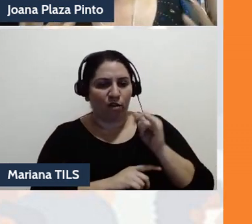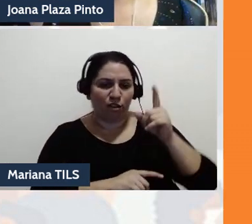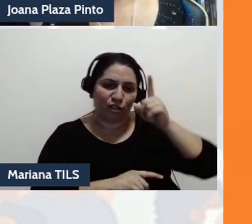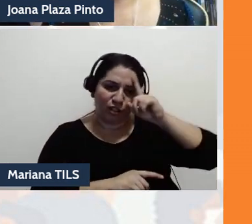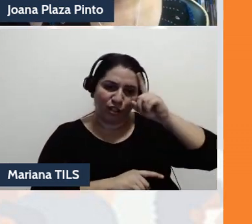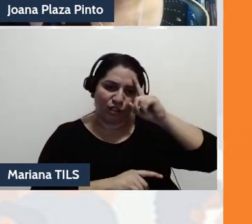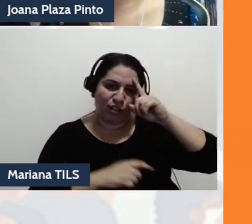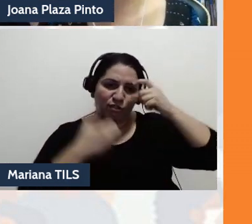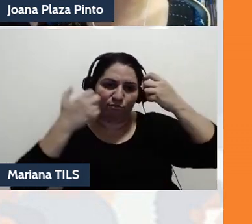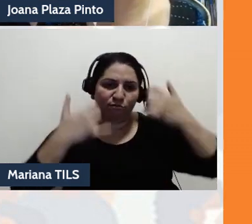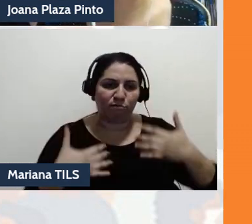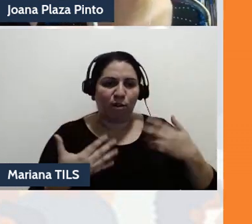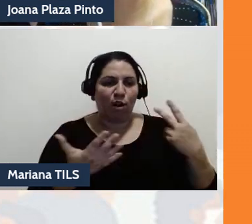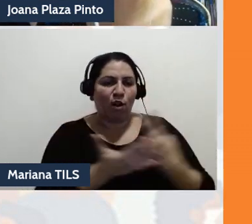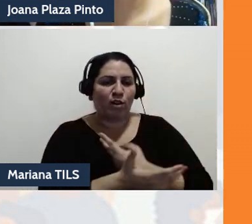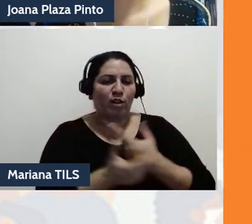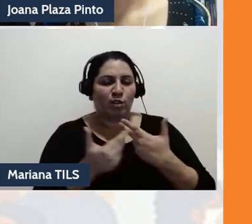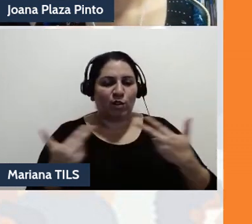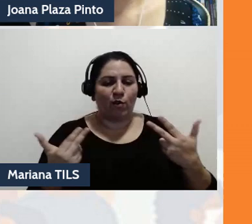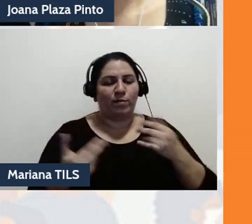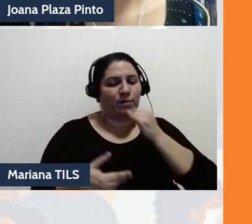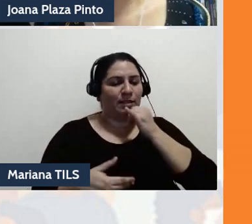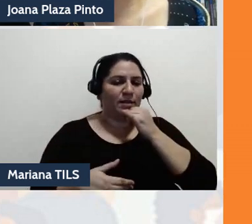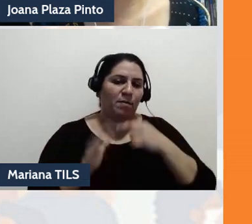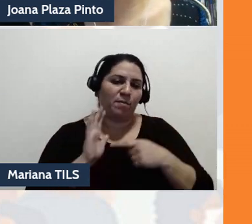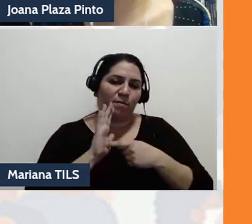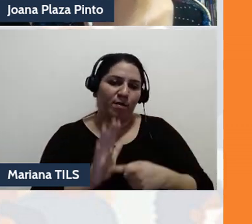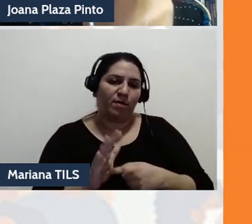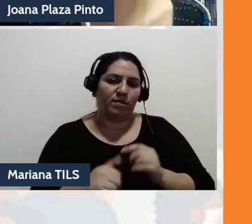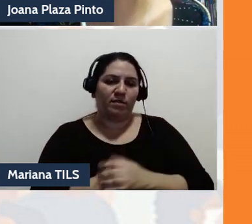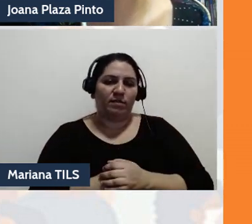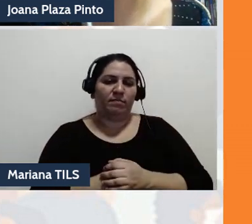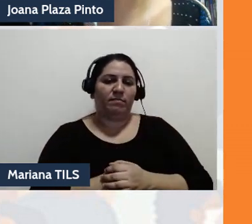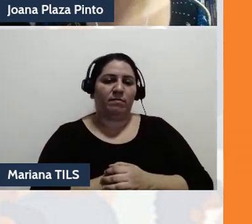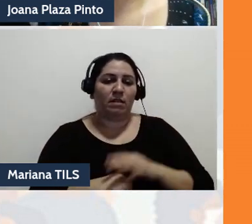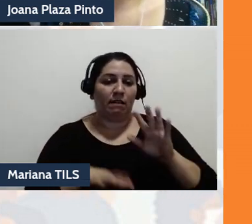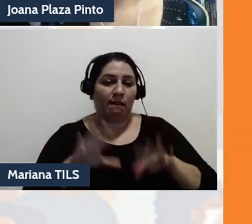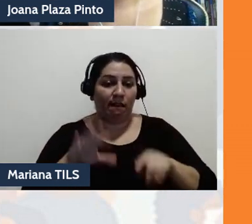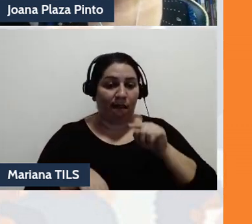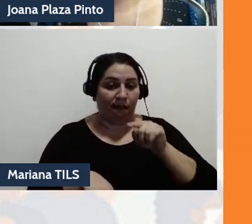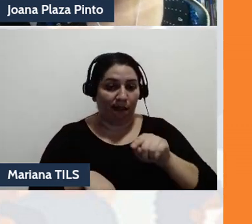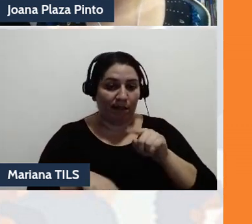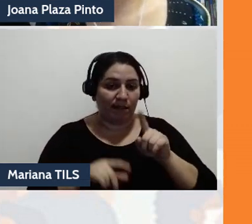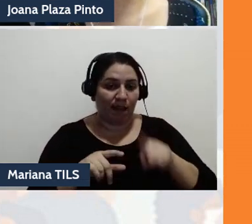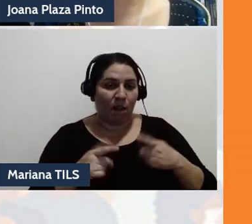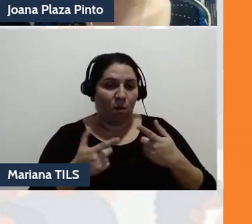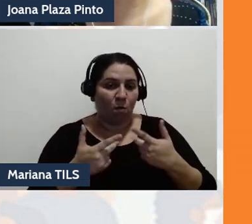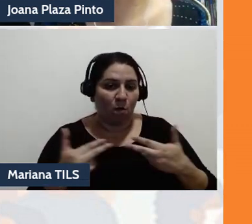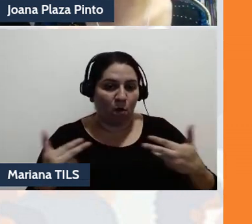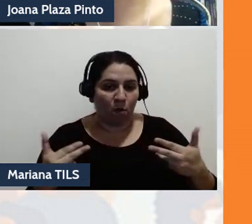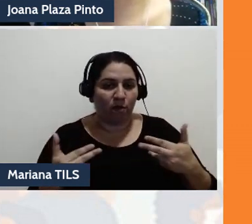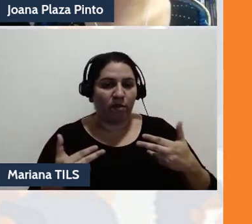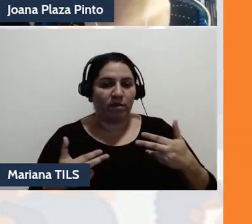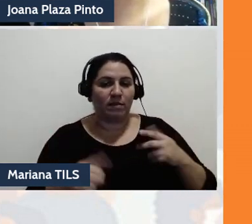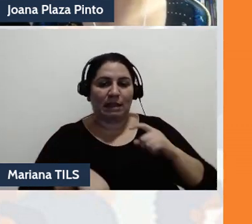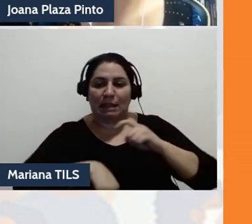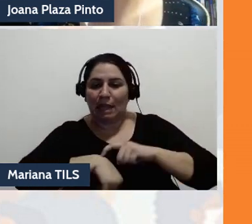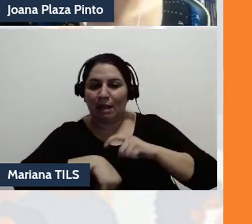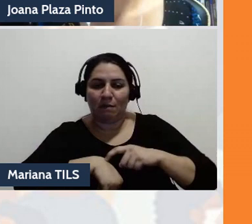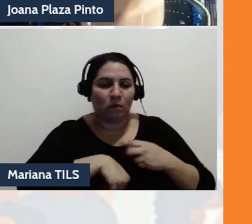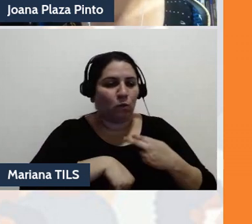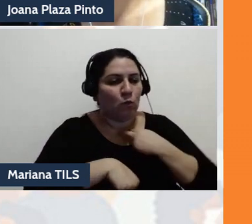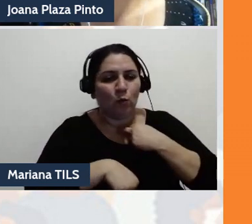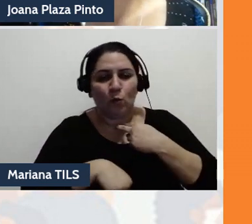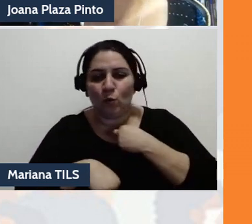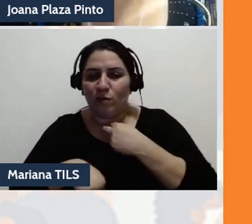gente tem algumas coisas do tipo, esse tipo de atividade, ela é um excesso naquele cotidiano, ela